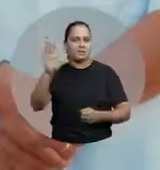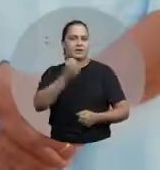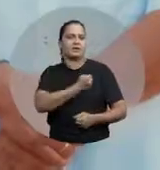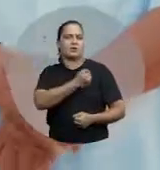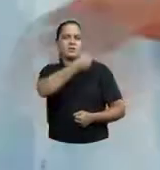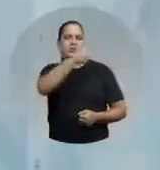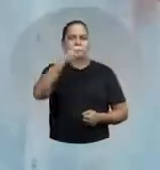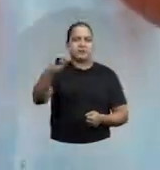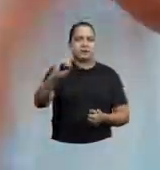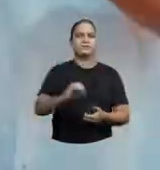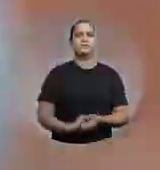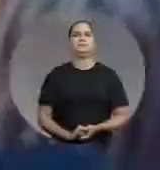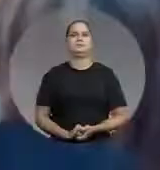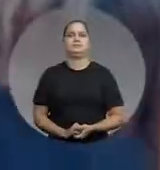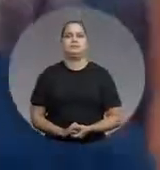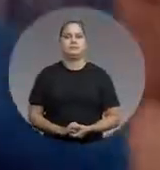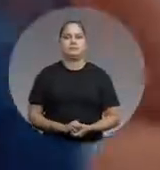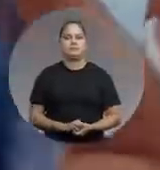10.